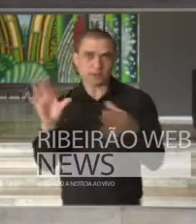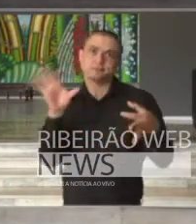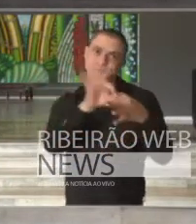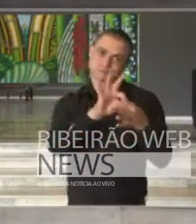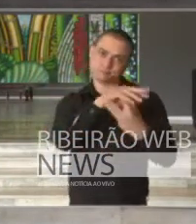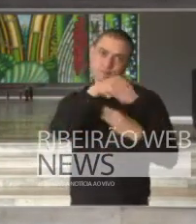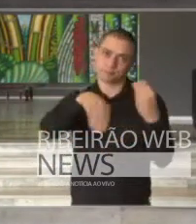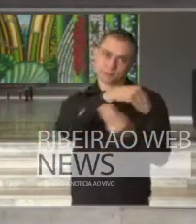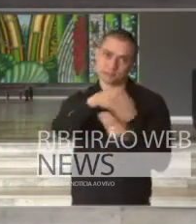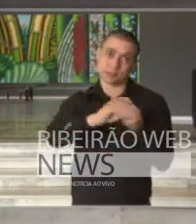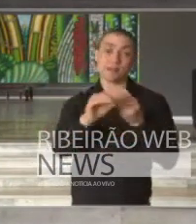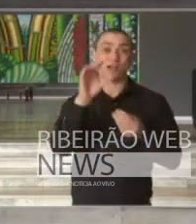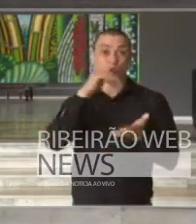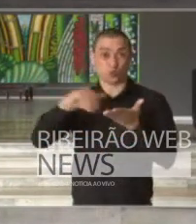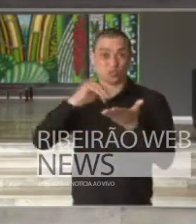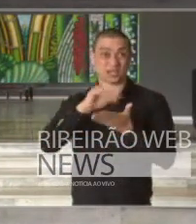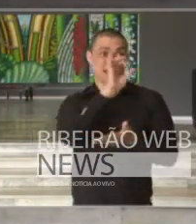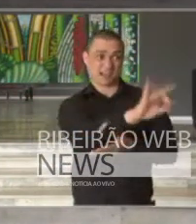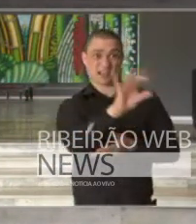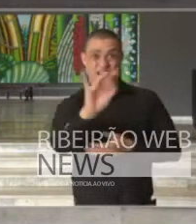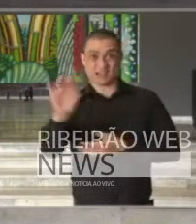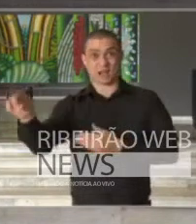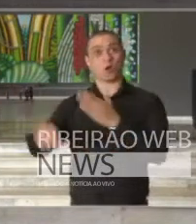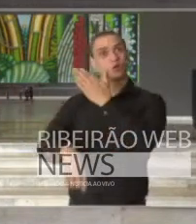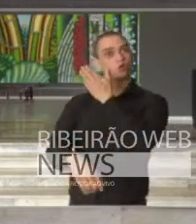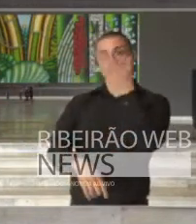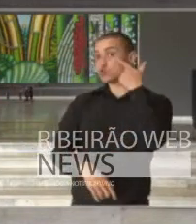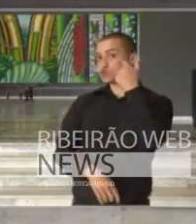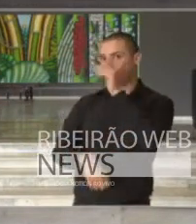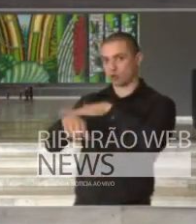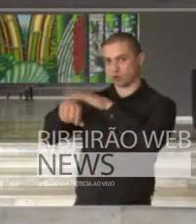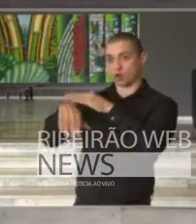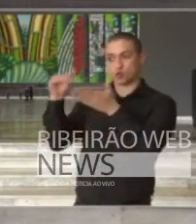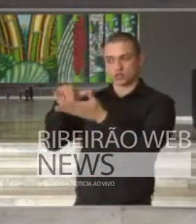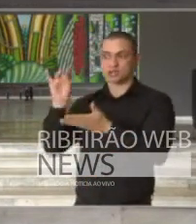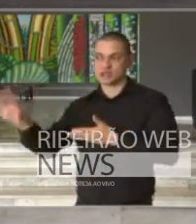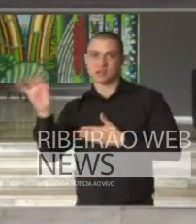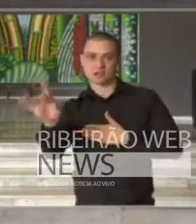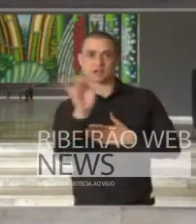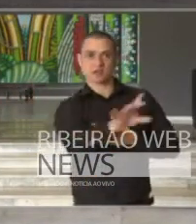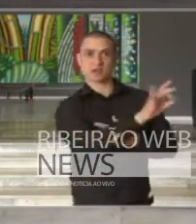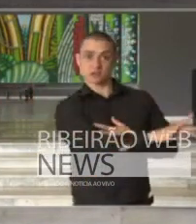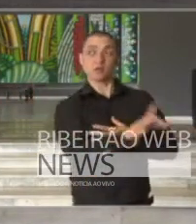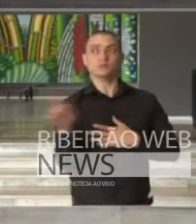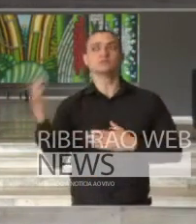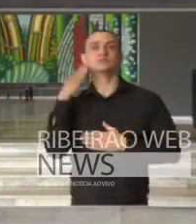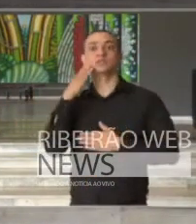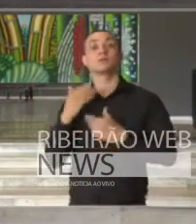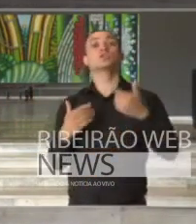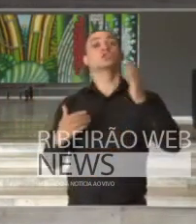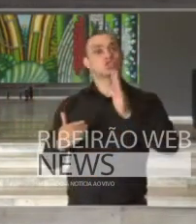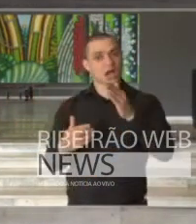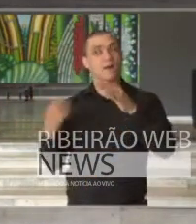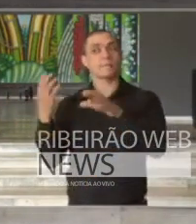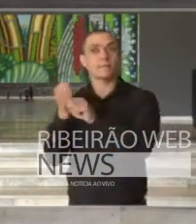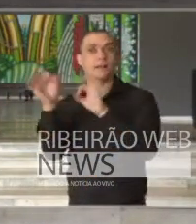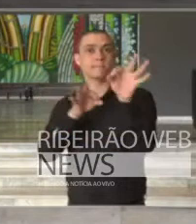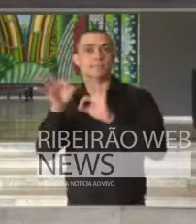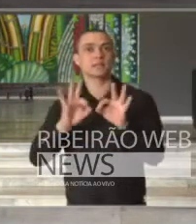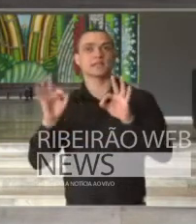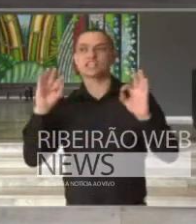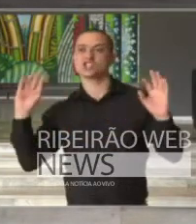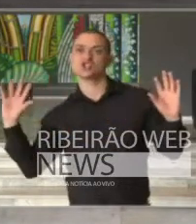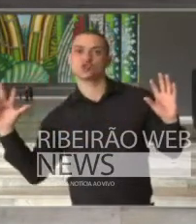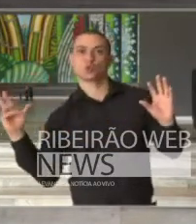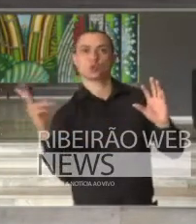E os secretários, cada um escalado pelo governador João Dória para ser o porta-voz do governo, conta então, portanto, com os planos